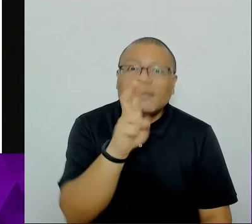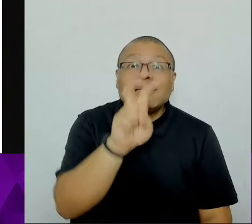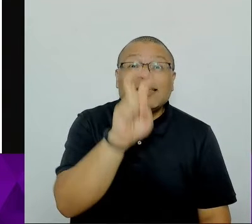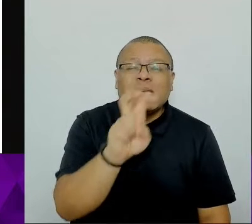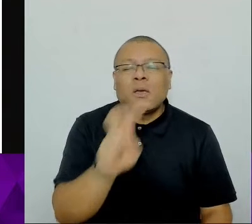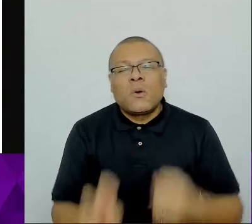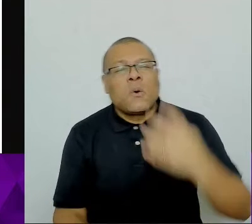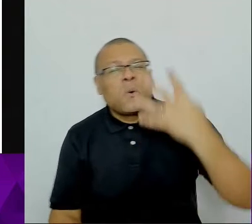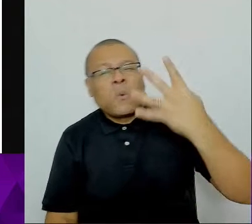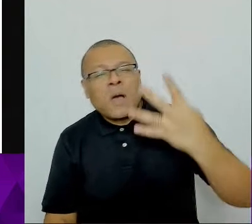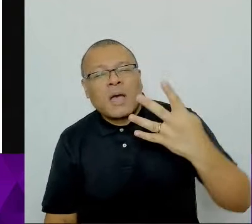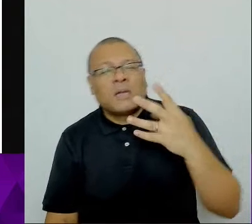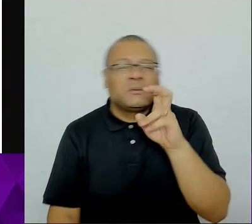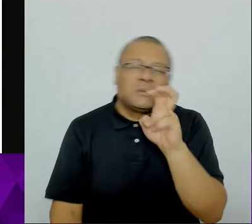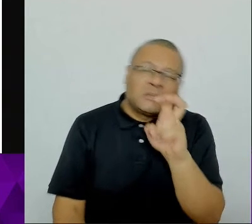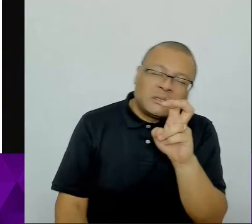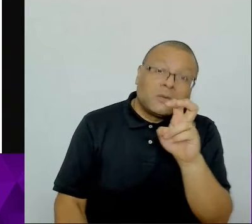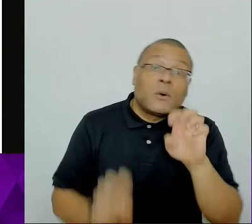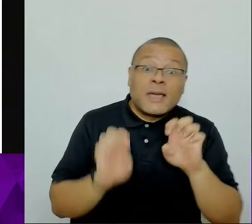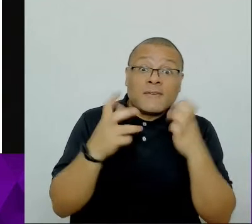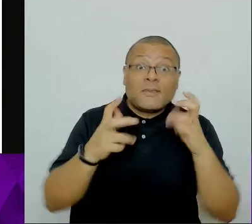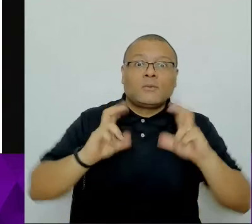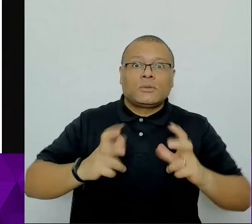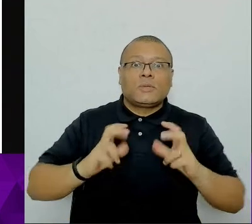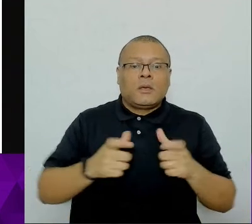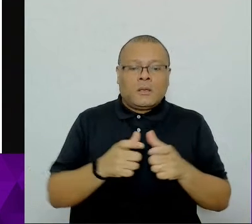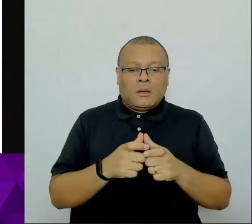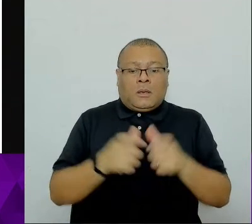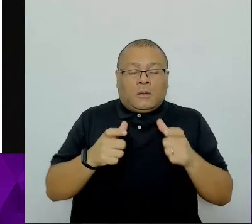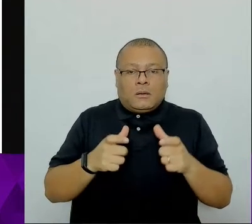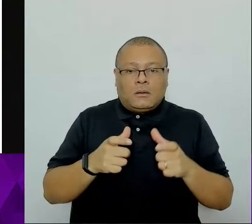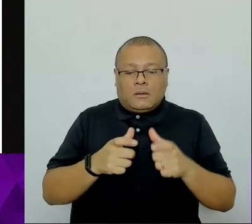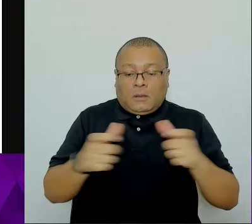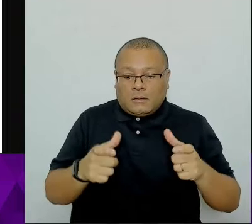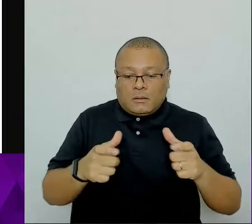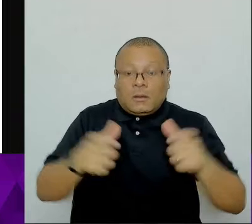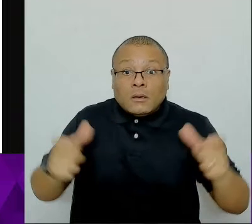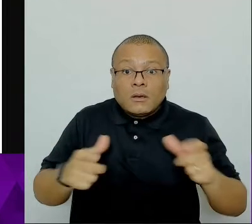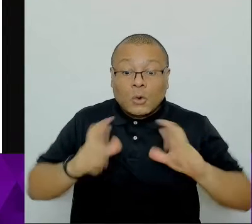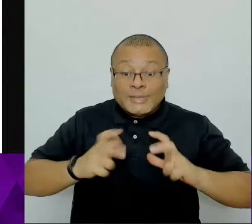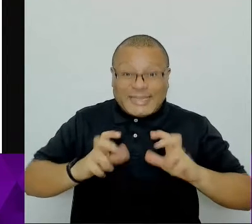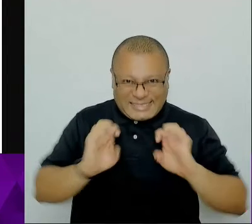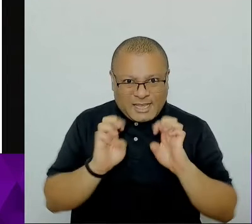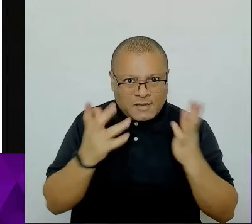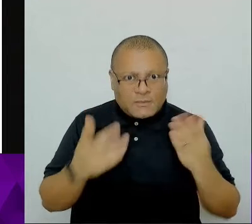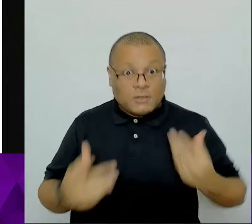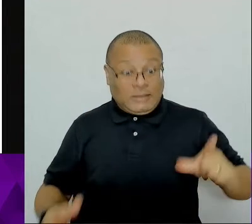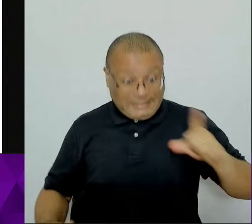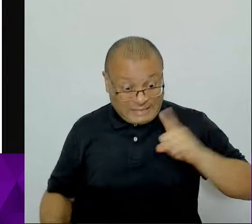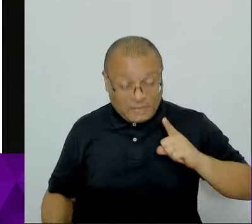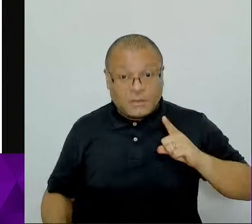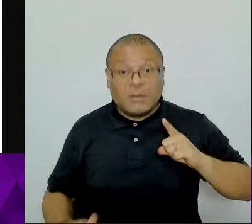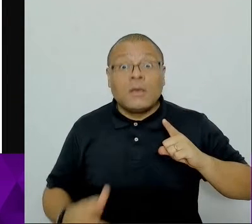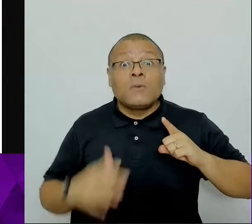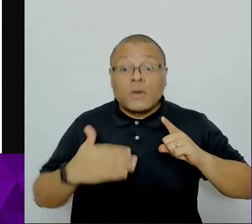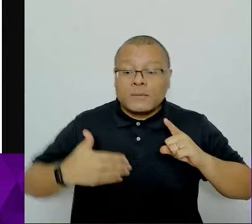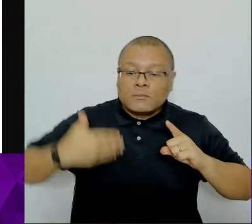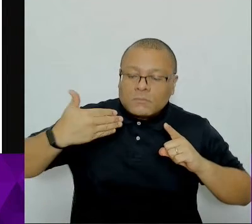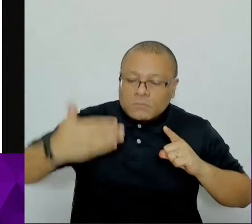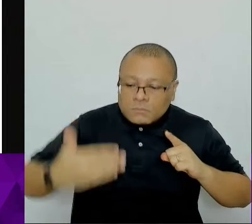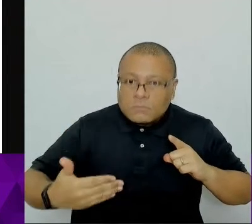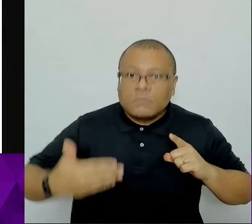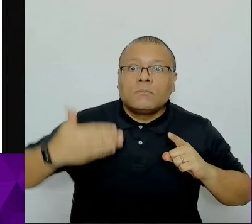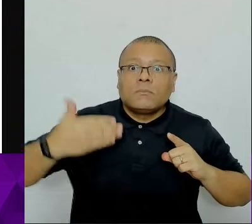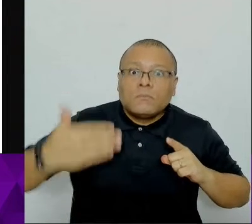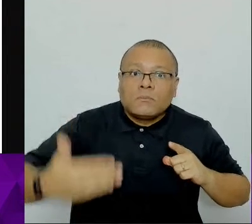5 edições ao longo do ano. Esse crescimento que o TDC viveu é um crescimento que a gente chama